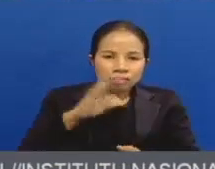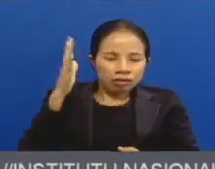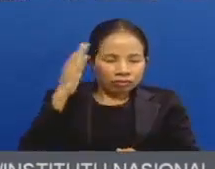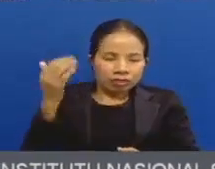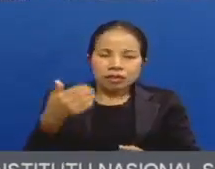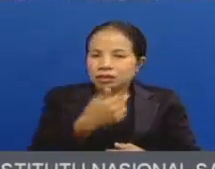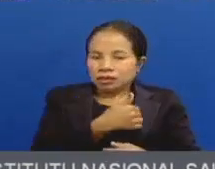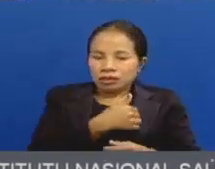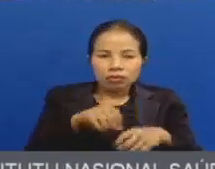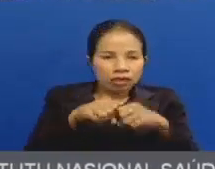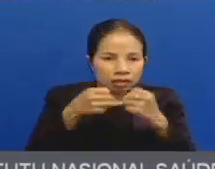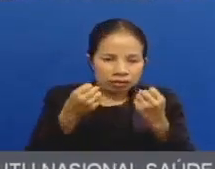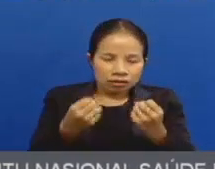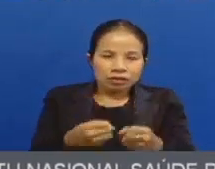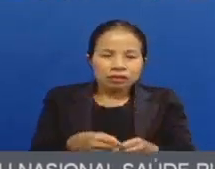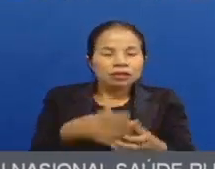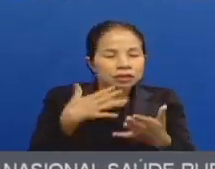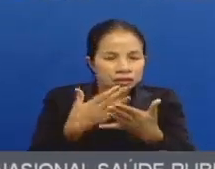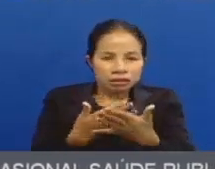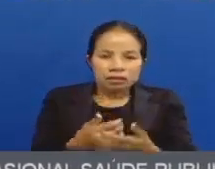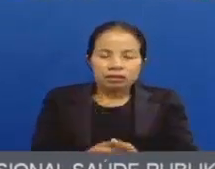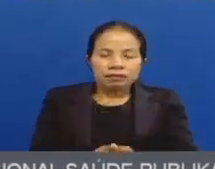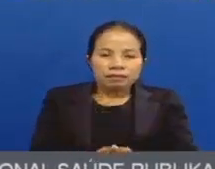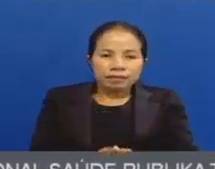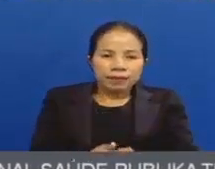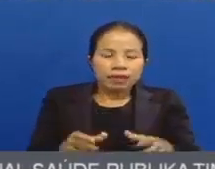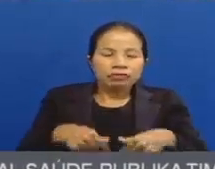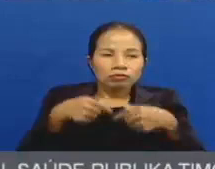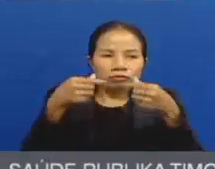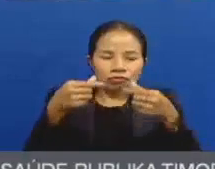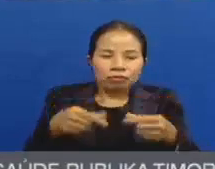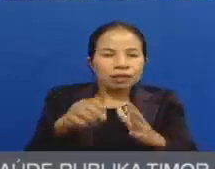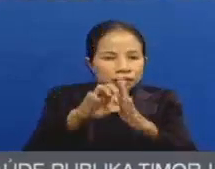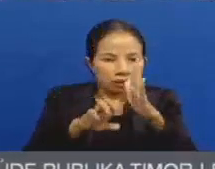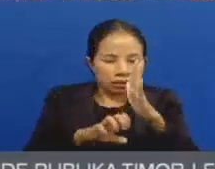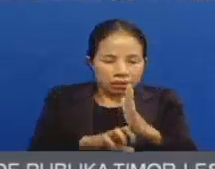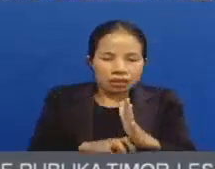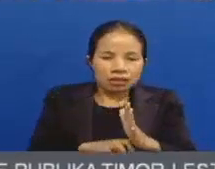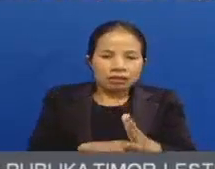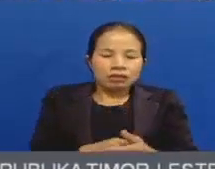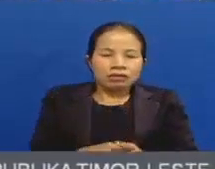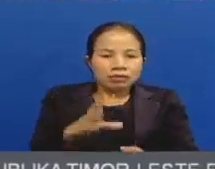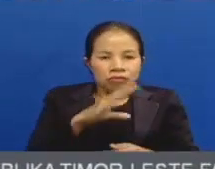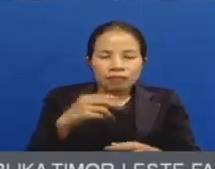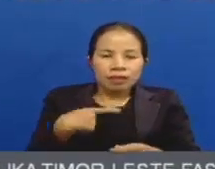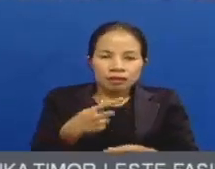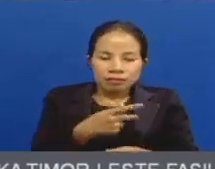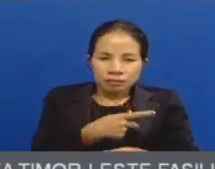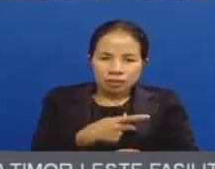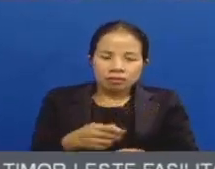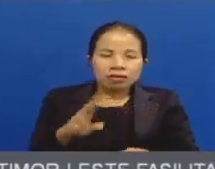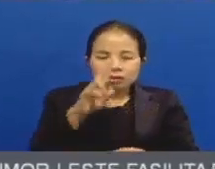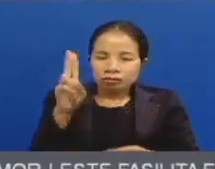e daí, balo leilão depois. Eu prefiro se lá que entrega para patrimônio do Estado ou patrimônio do Parlamento. E tal, a gestão